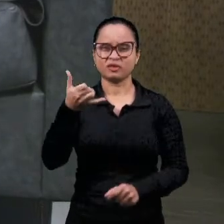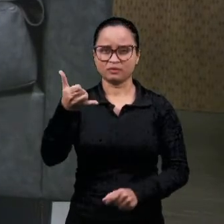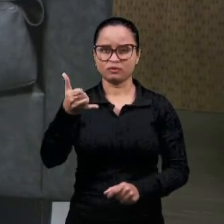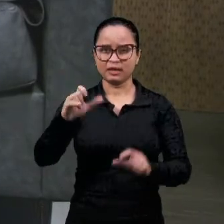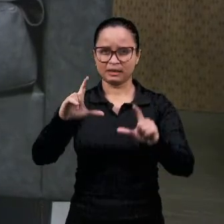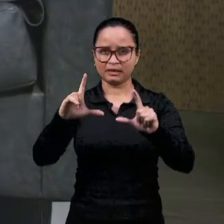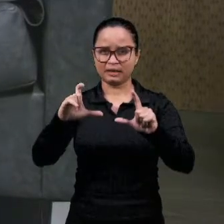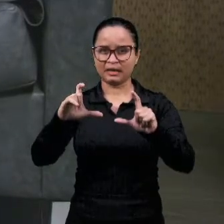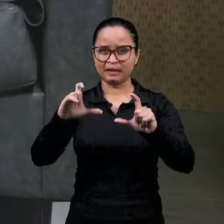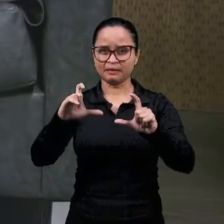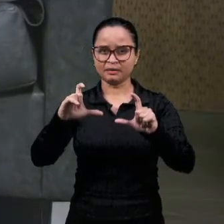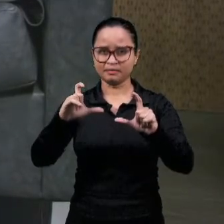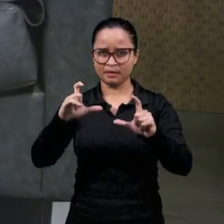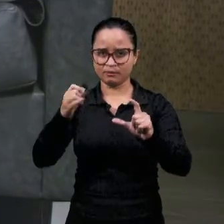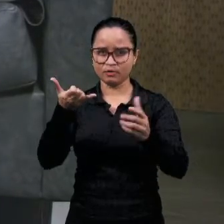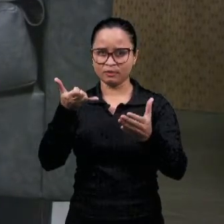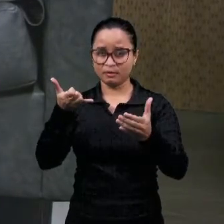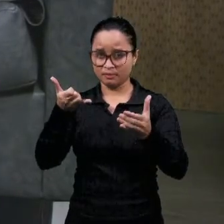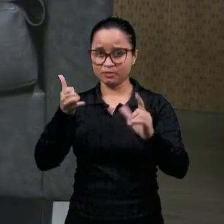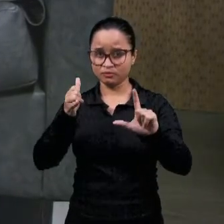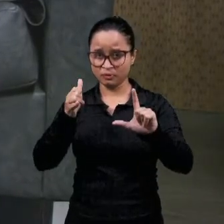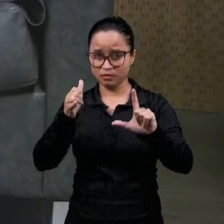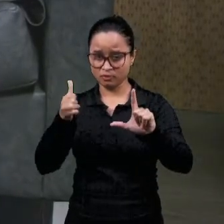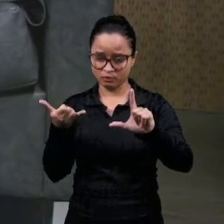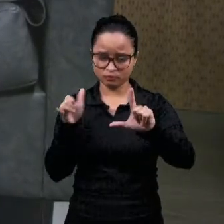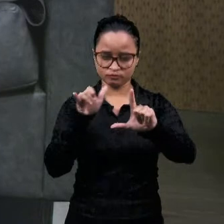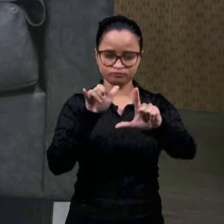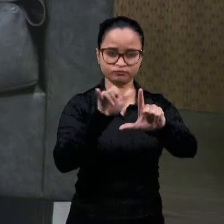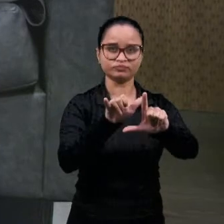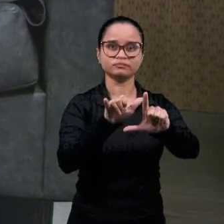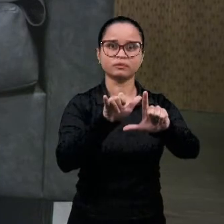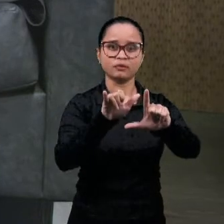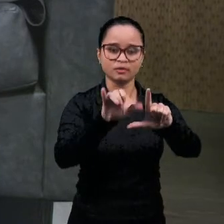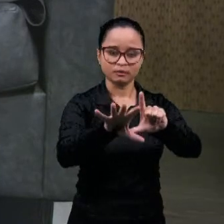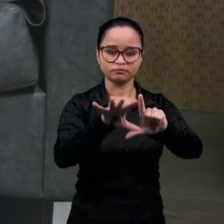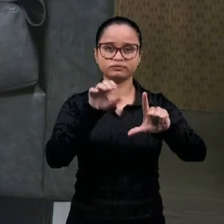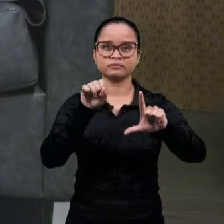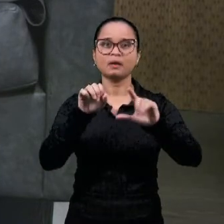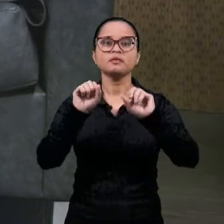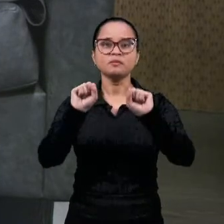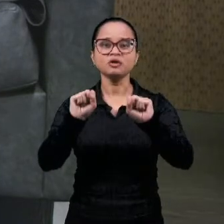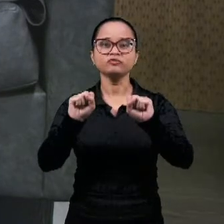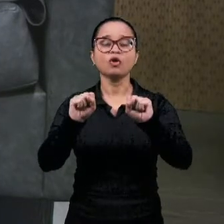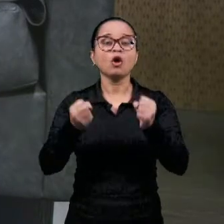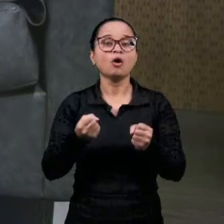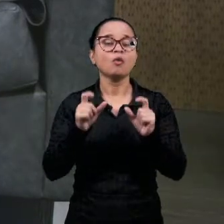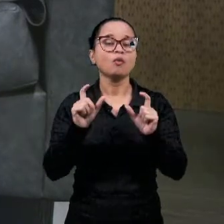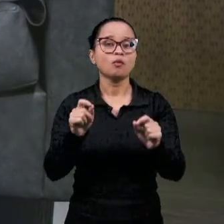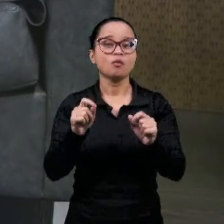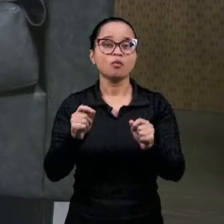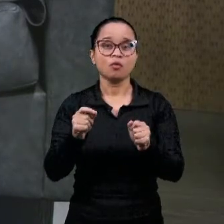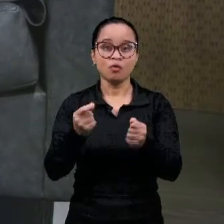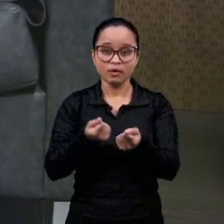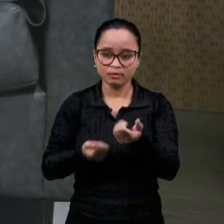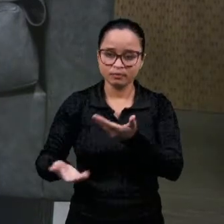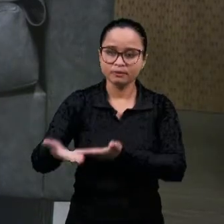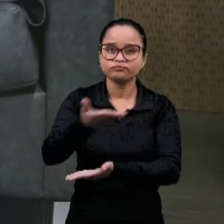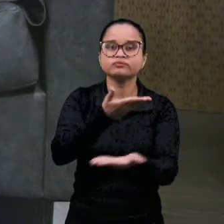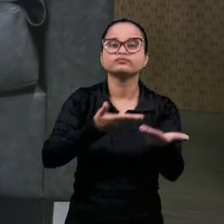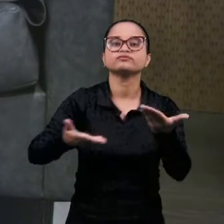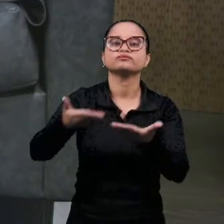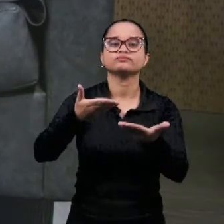na tela, seu aparelho será redirecionado, você pode telefonar, você pode compartilhar esse número como forma de